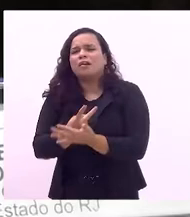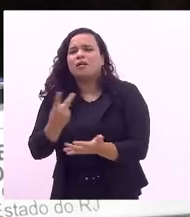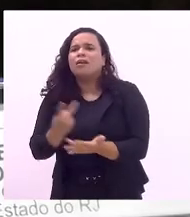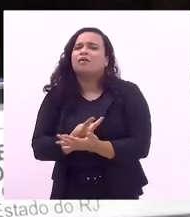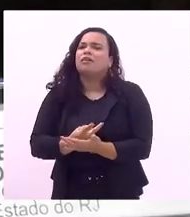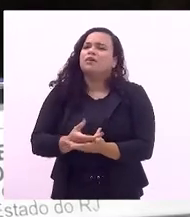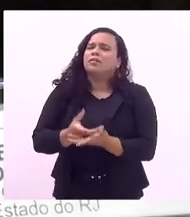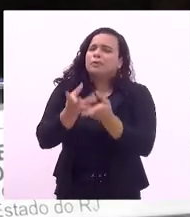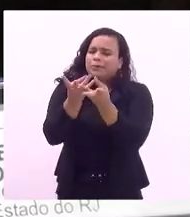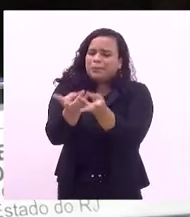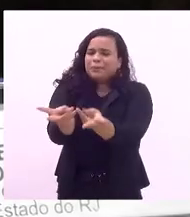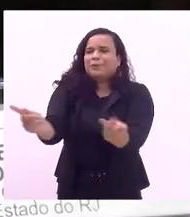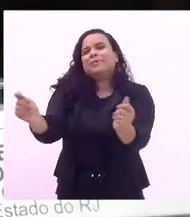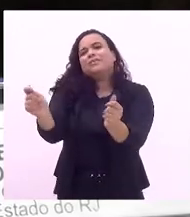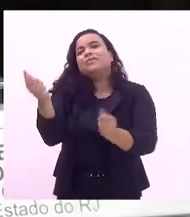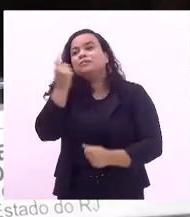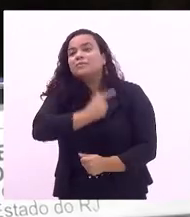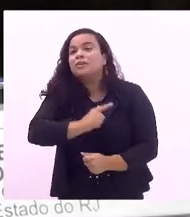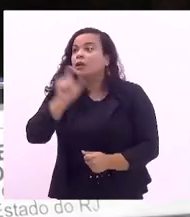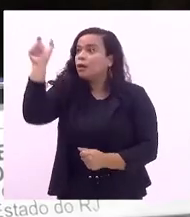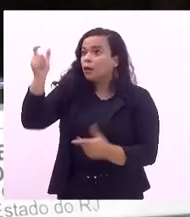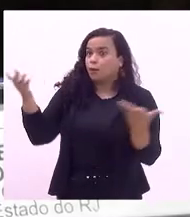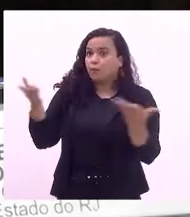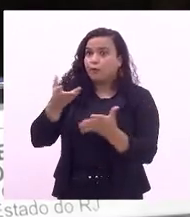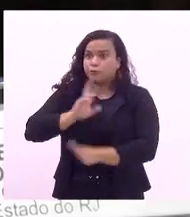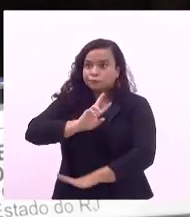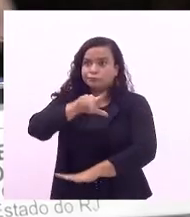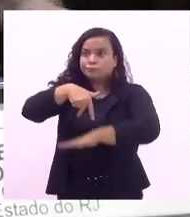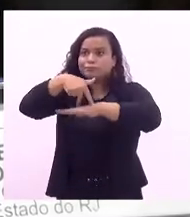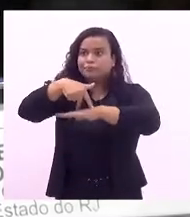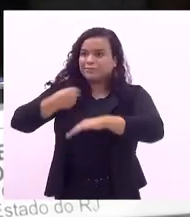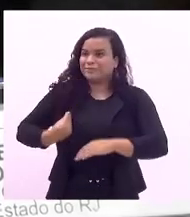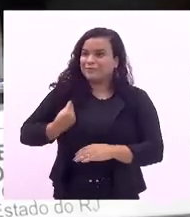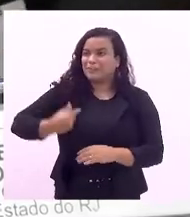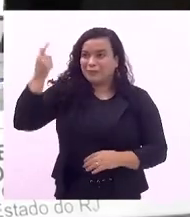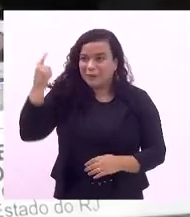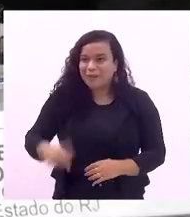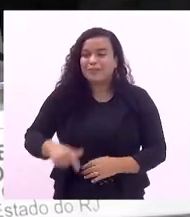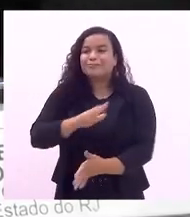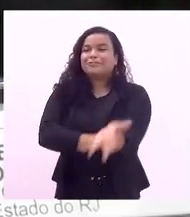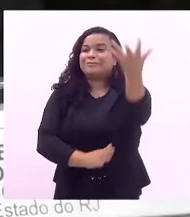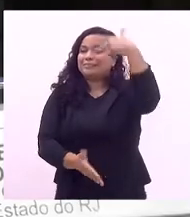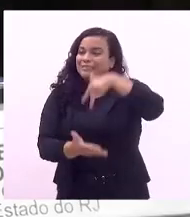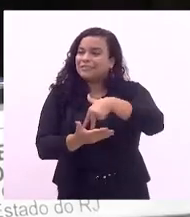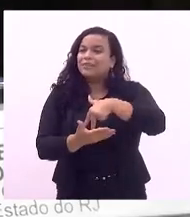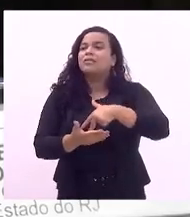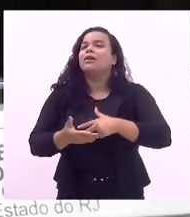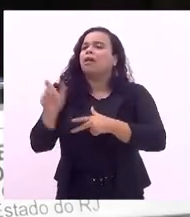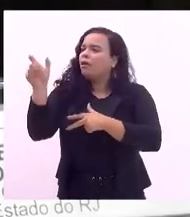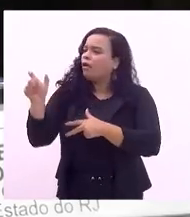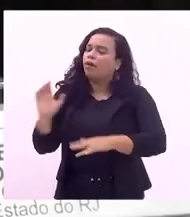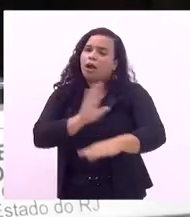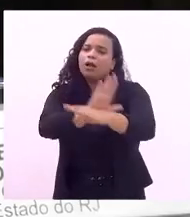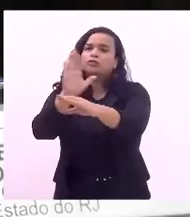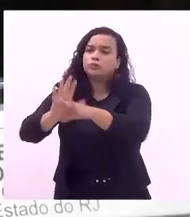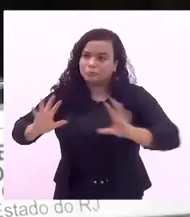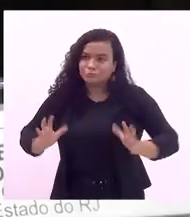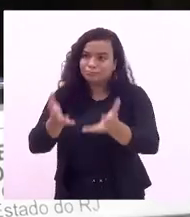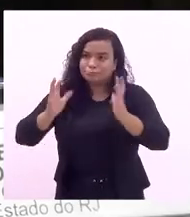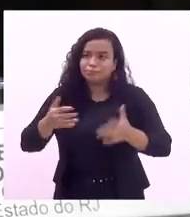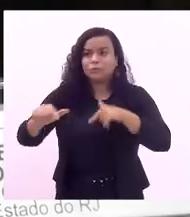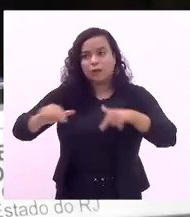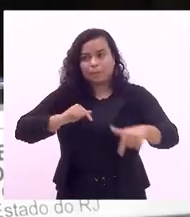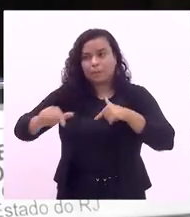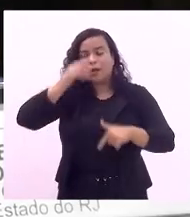ressuscitado ele é a fonte de inspiração o exemplo e o motivador para o trabalho de todos os capelães